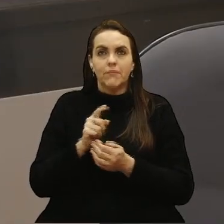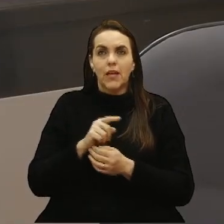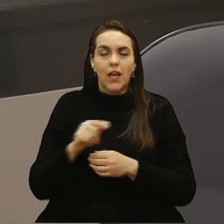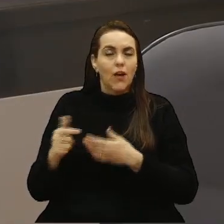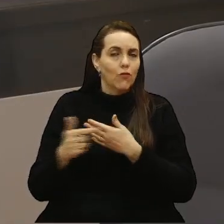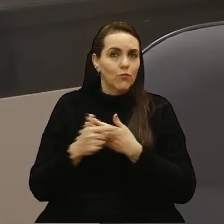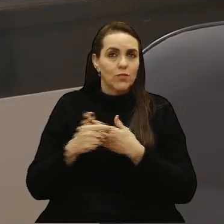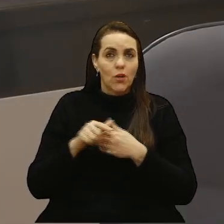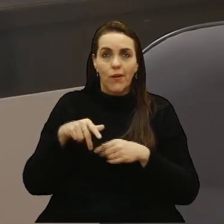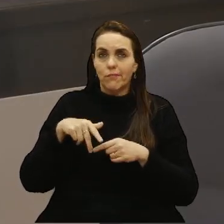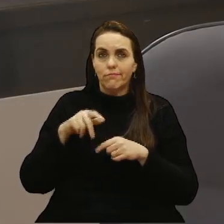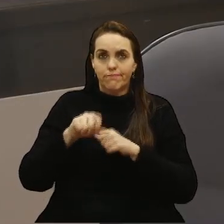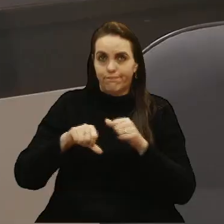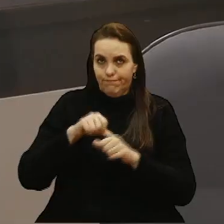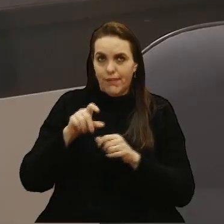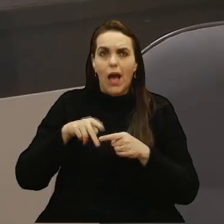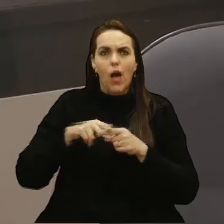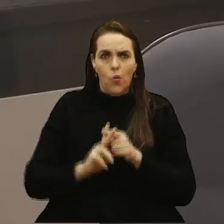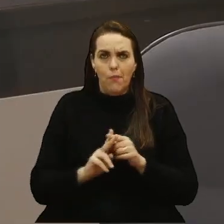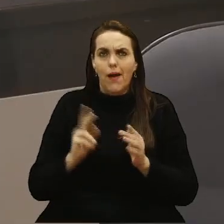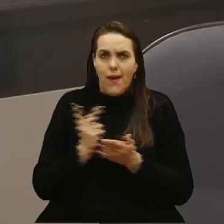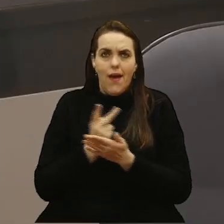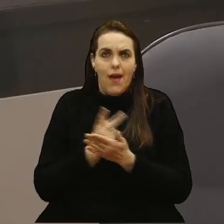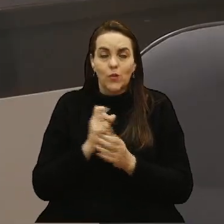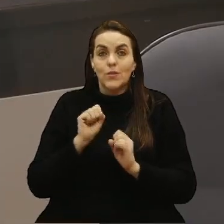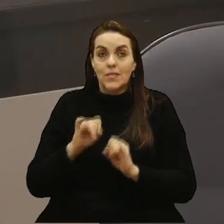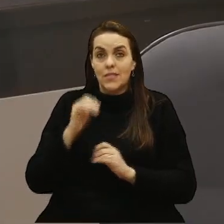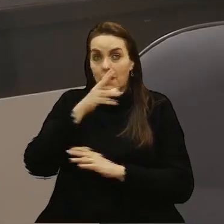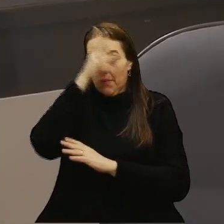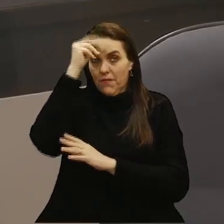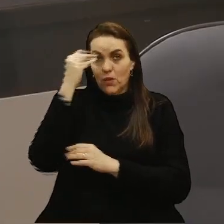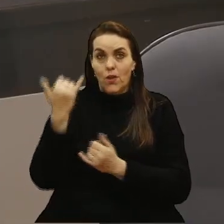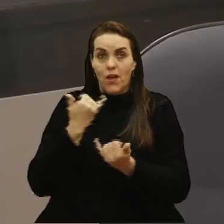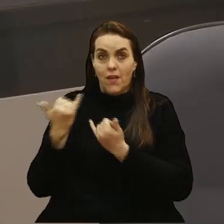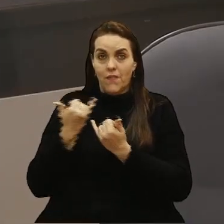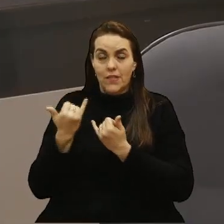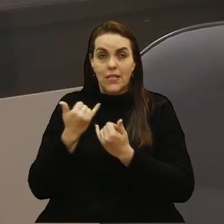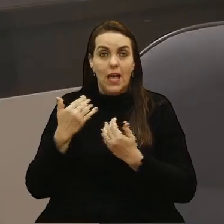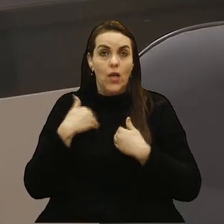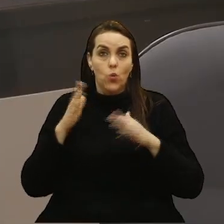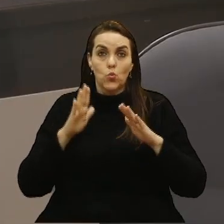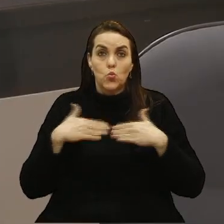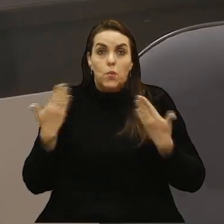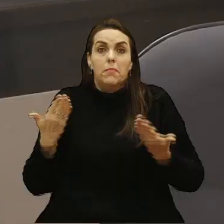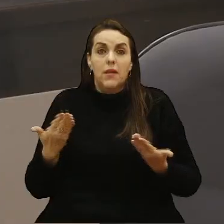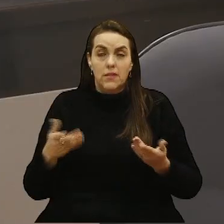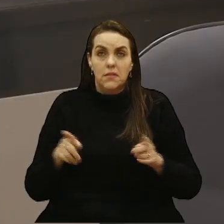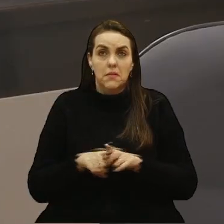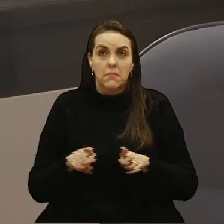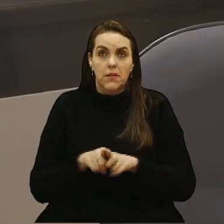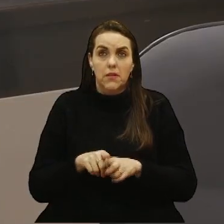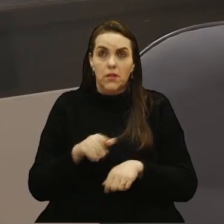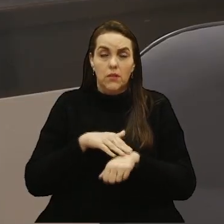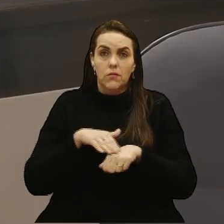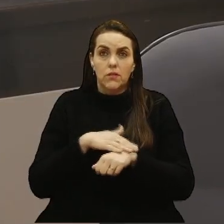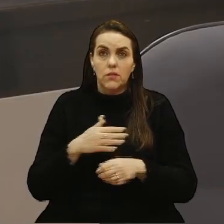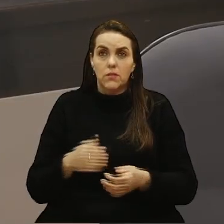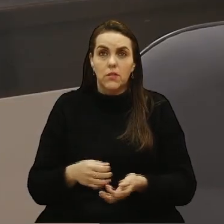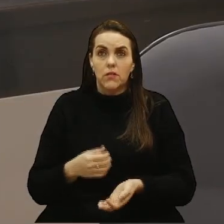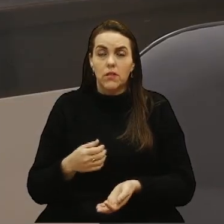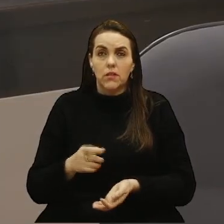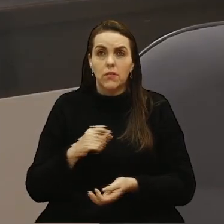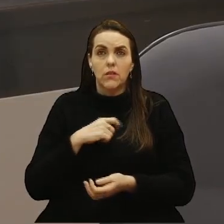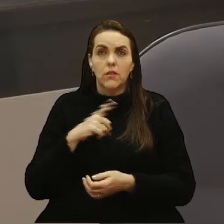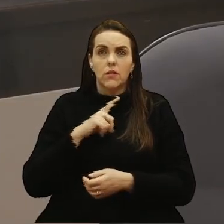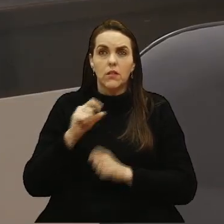erros, mas a gente está aqui também se o Executivo nos comunicar. Confesso que fui pego de surpresa, até estava conversando com a vereadora Day aqui pela